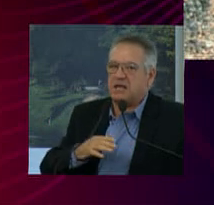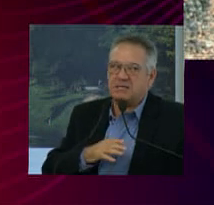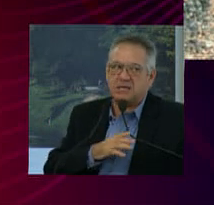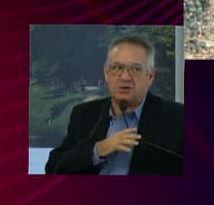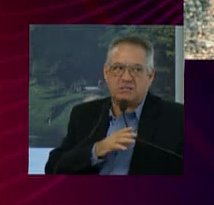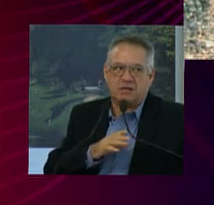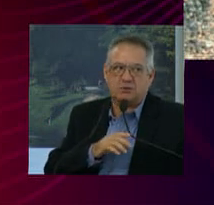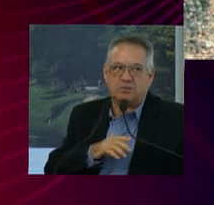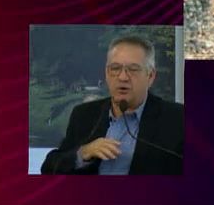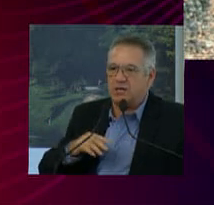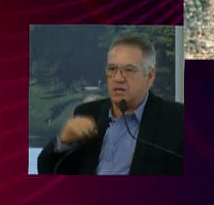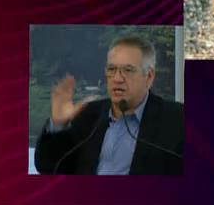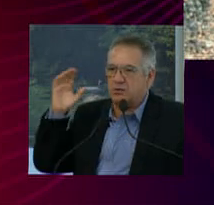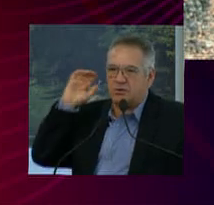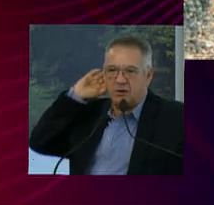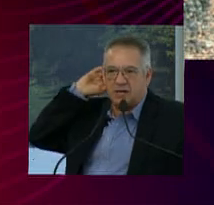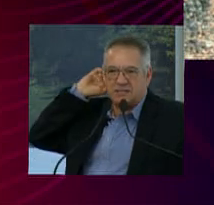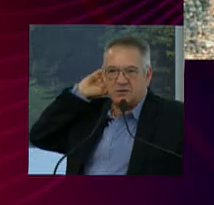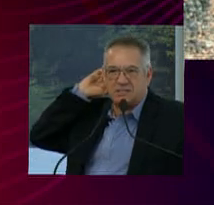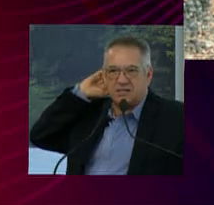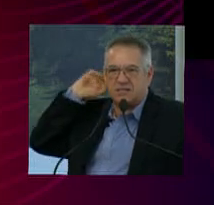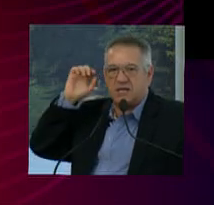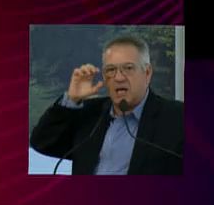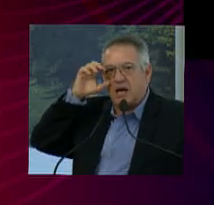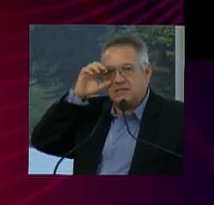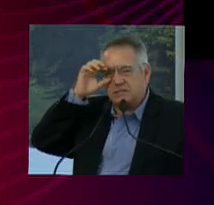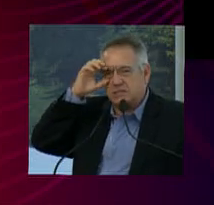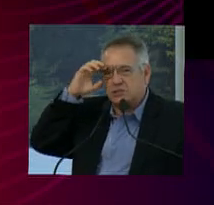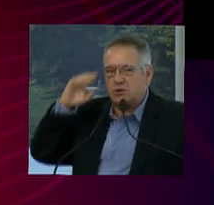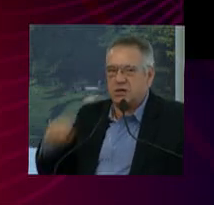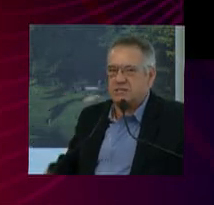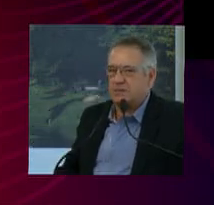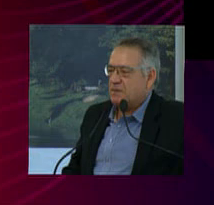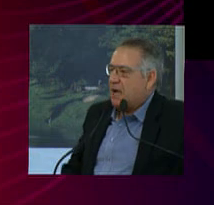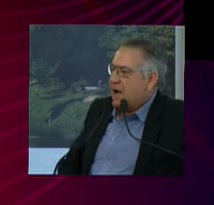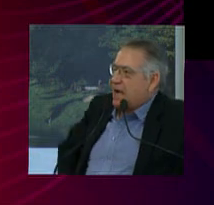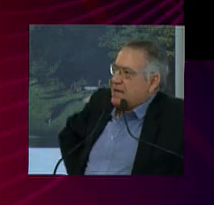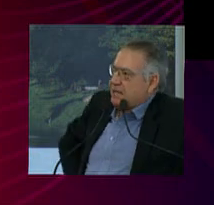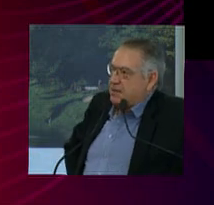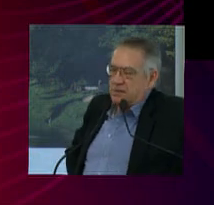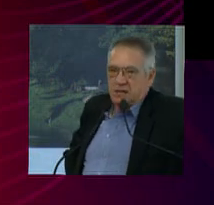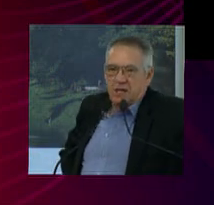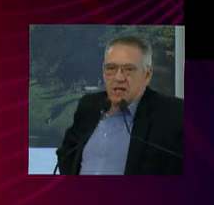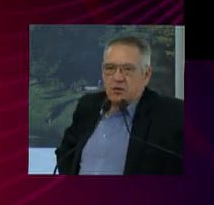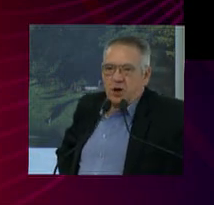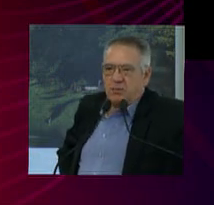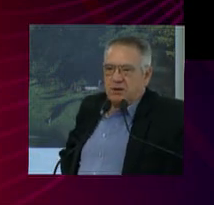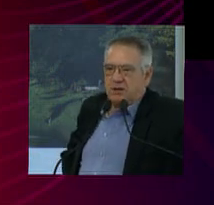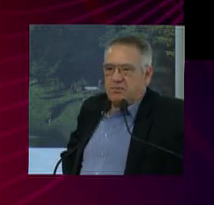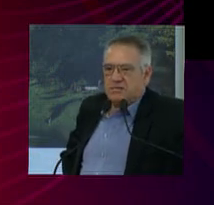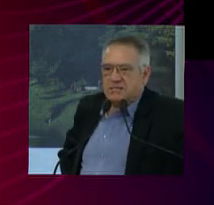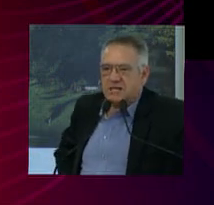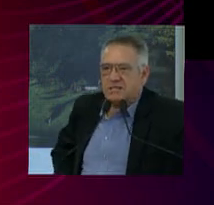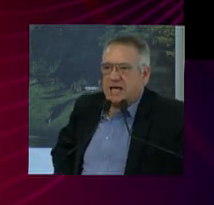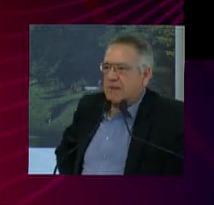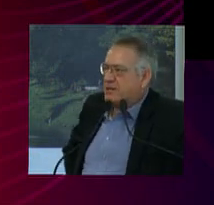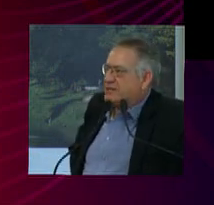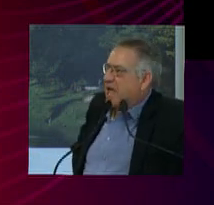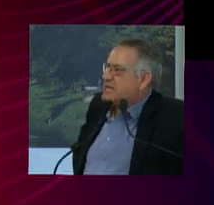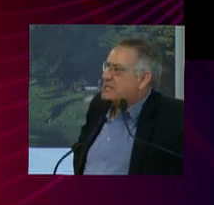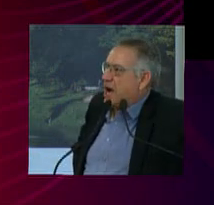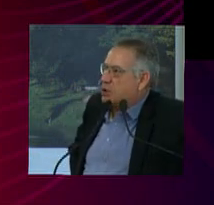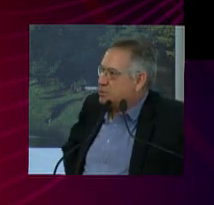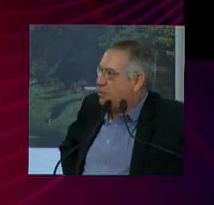pela experiência que nós temos um pouquinho com relação a essas questões. Ali, nobre presidente,